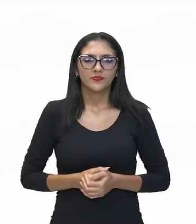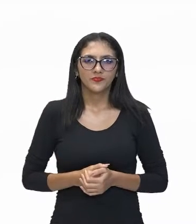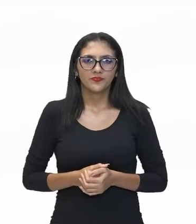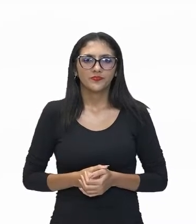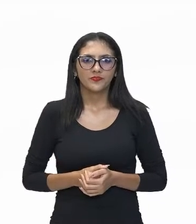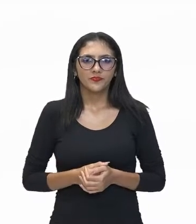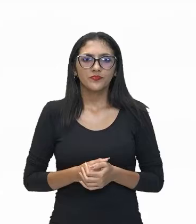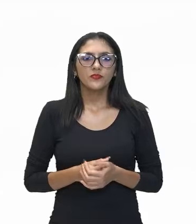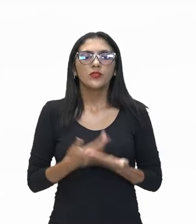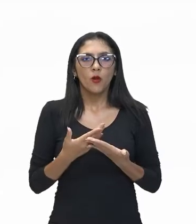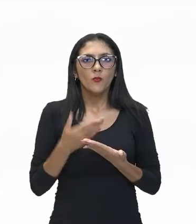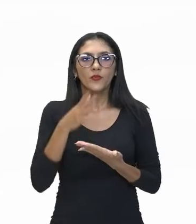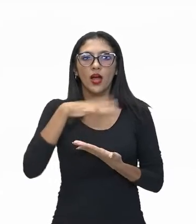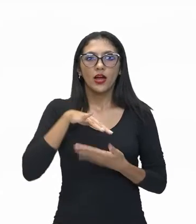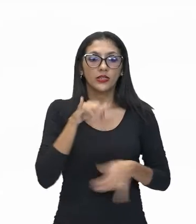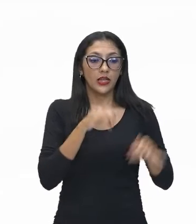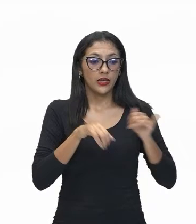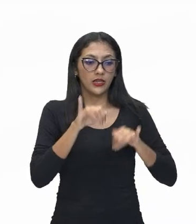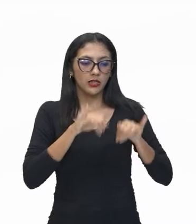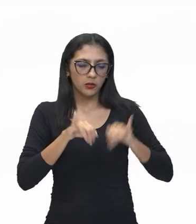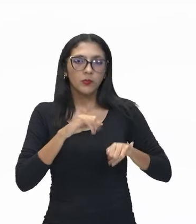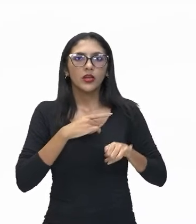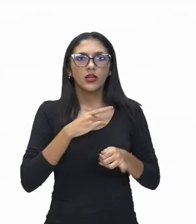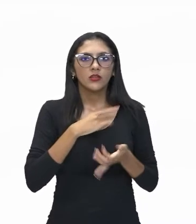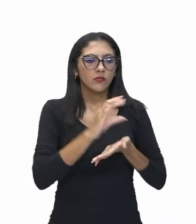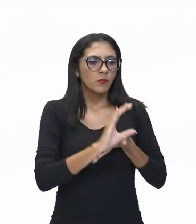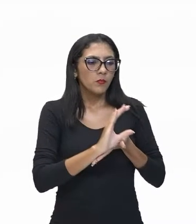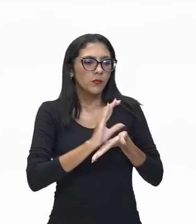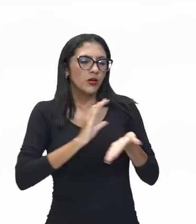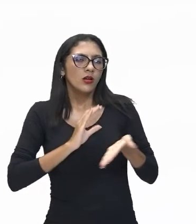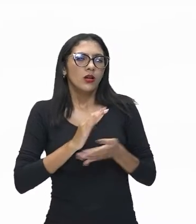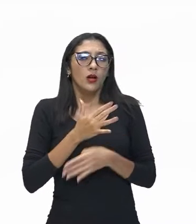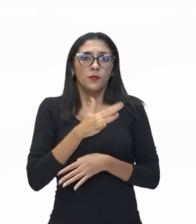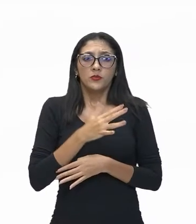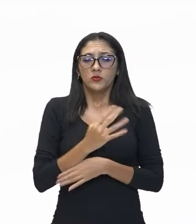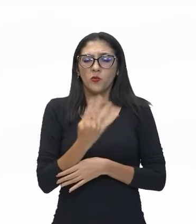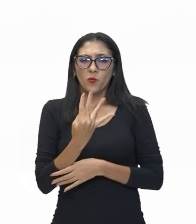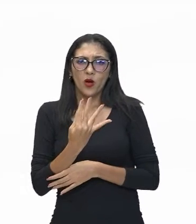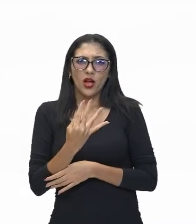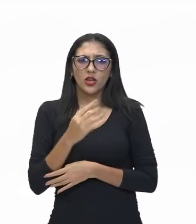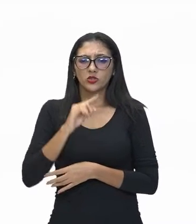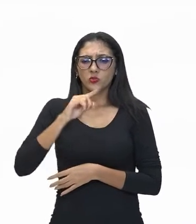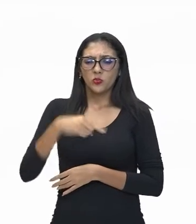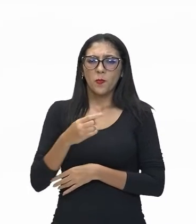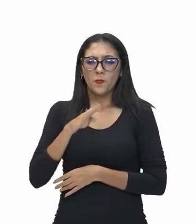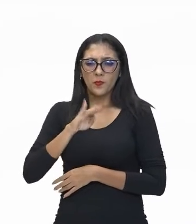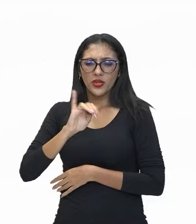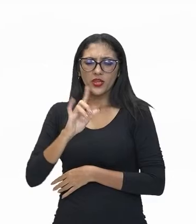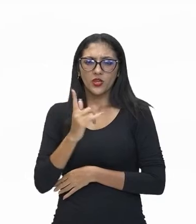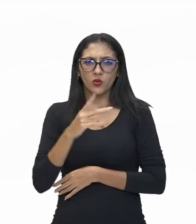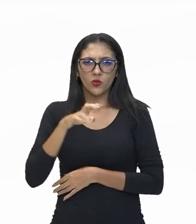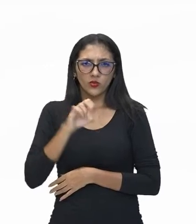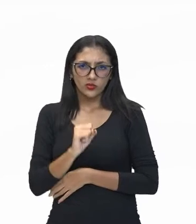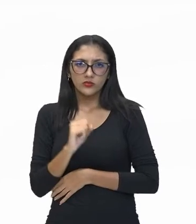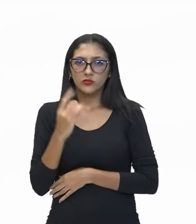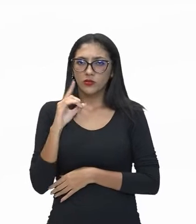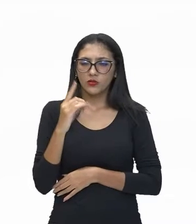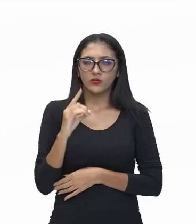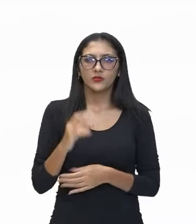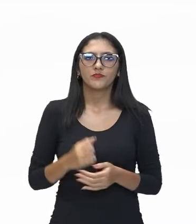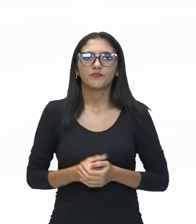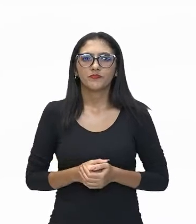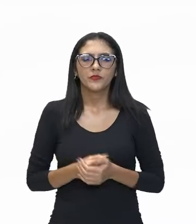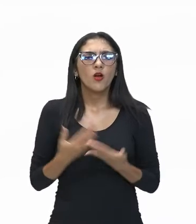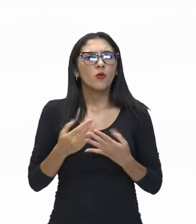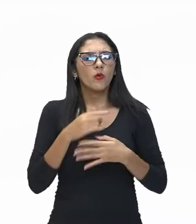indústria química faturou ali em torno de 4 bilhões de dólares. E os países que são, assim, os